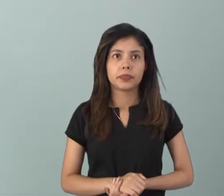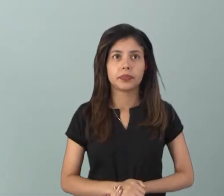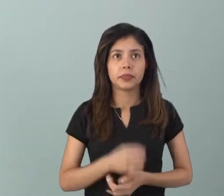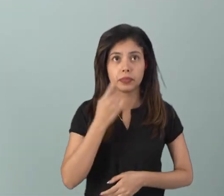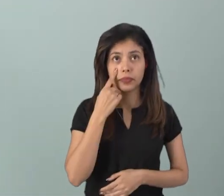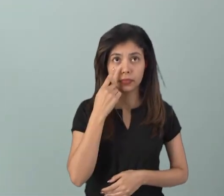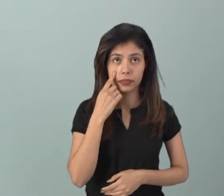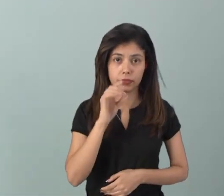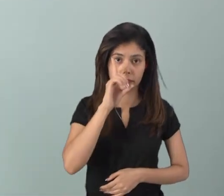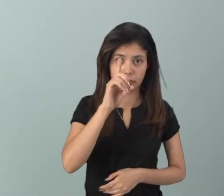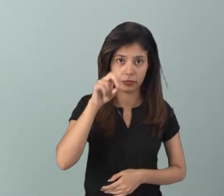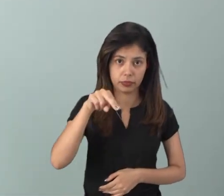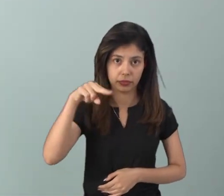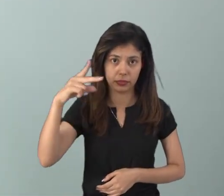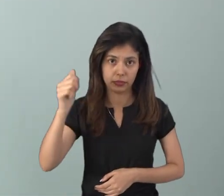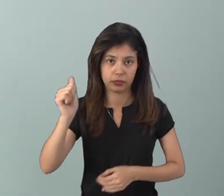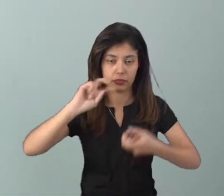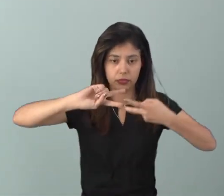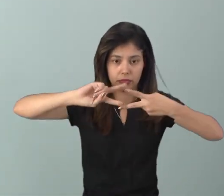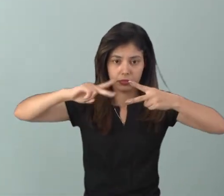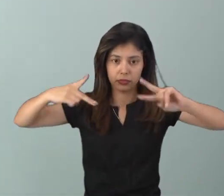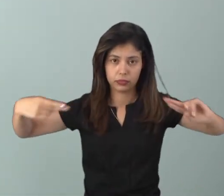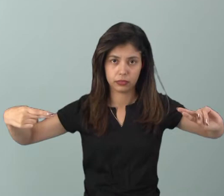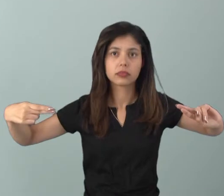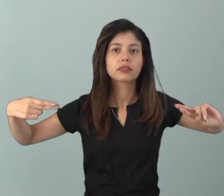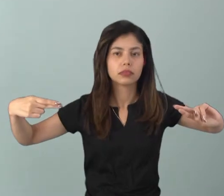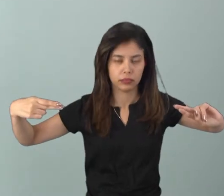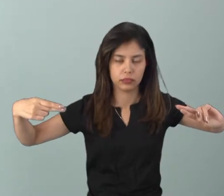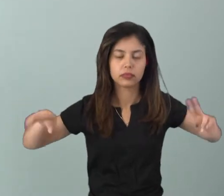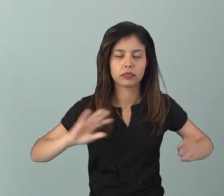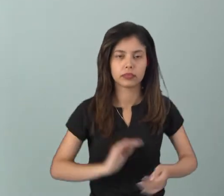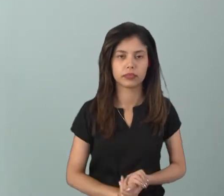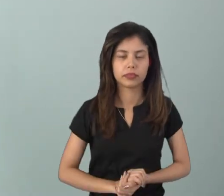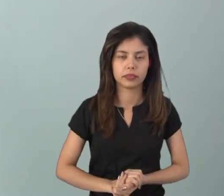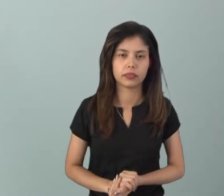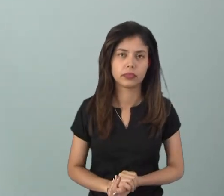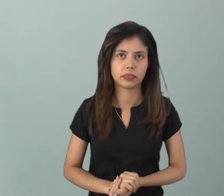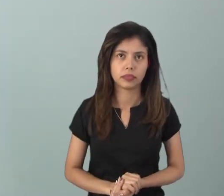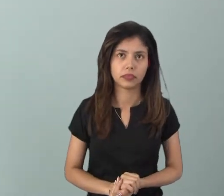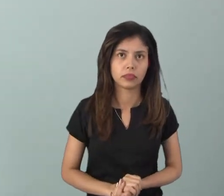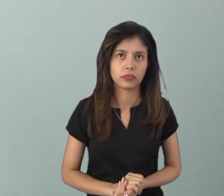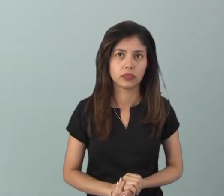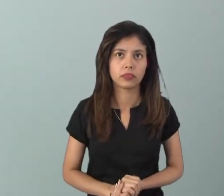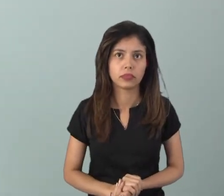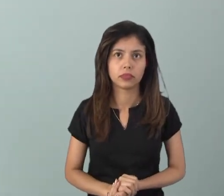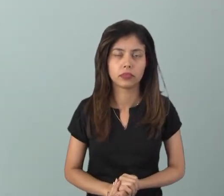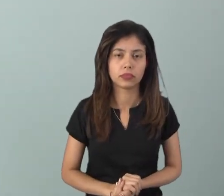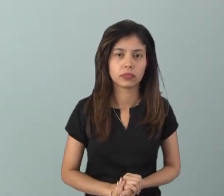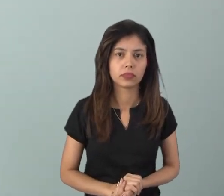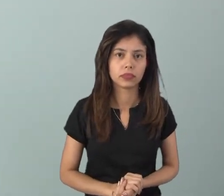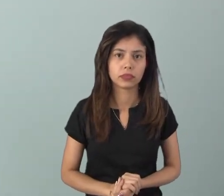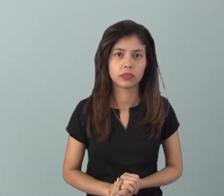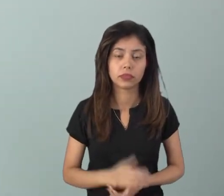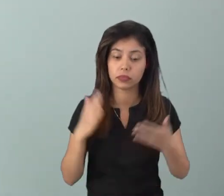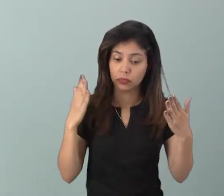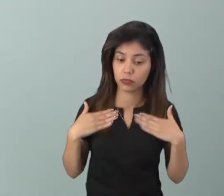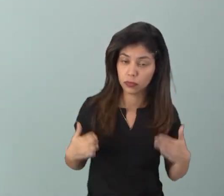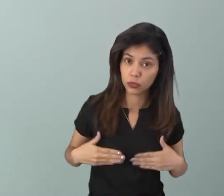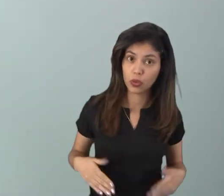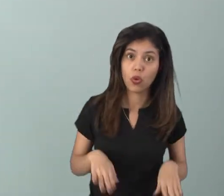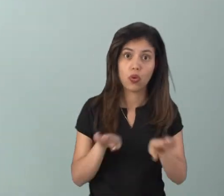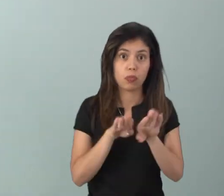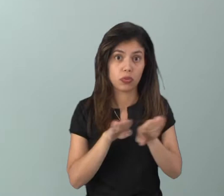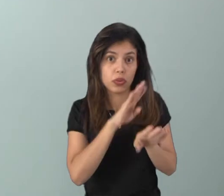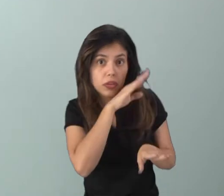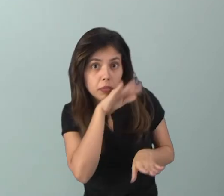ver a questão do DNA, são as mesmas composições, né? Eu posso ver aí evidências anatômicas e fisiológicas, como